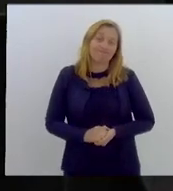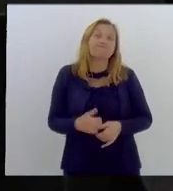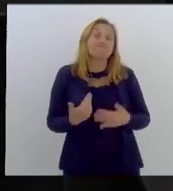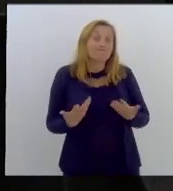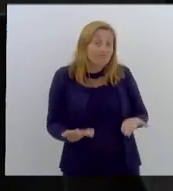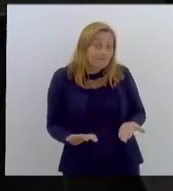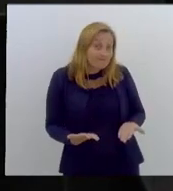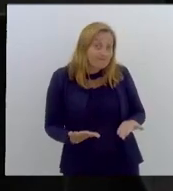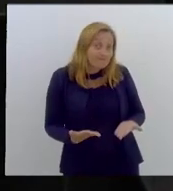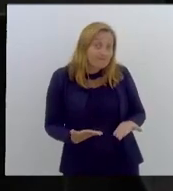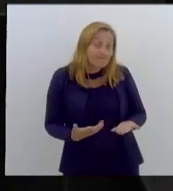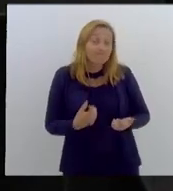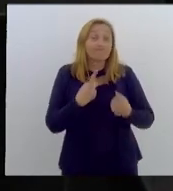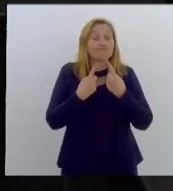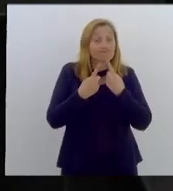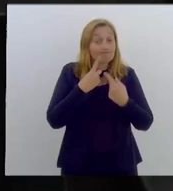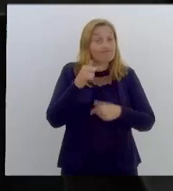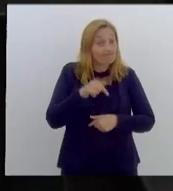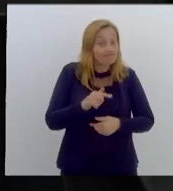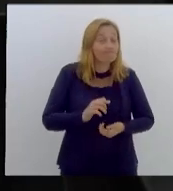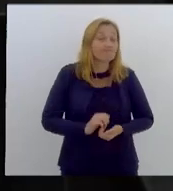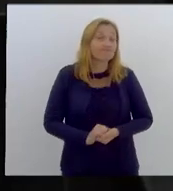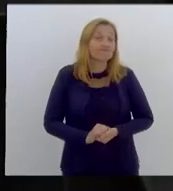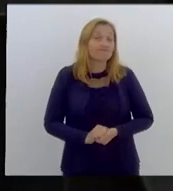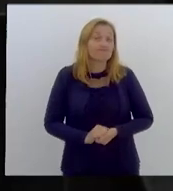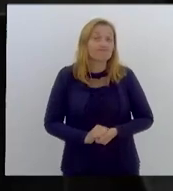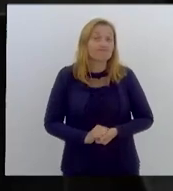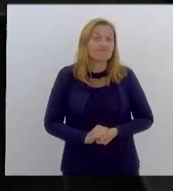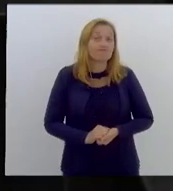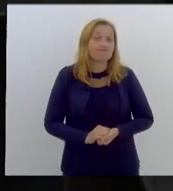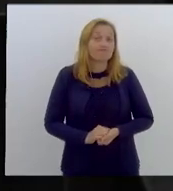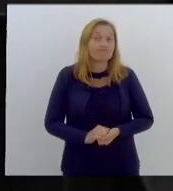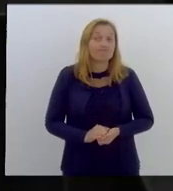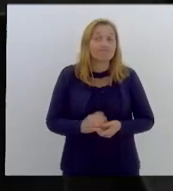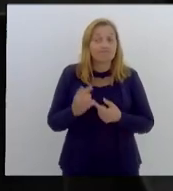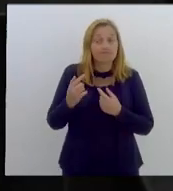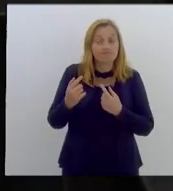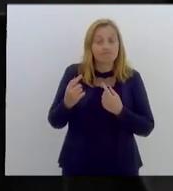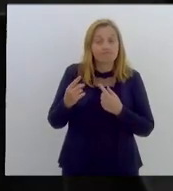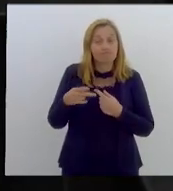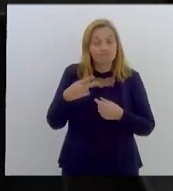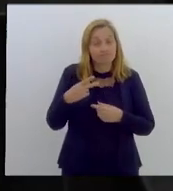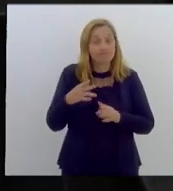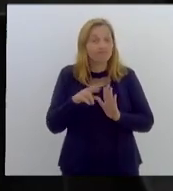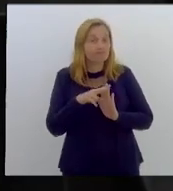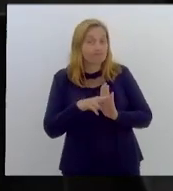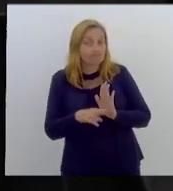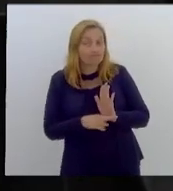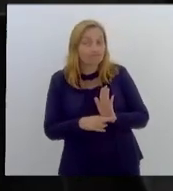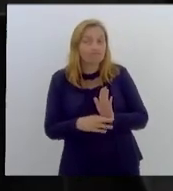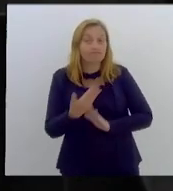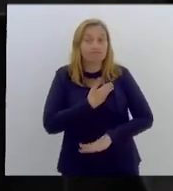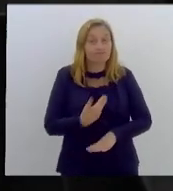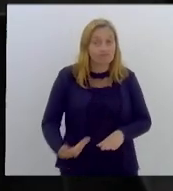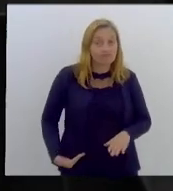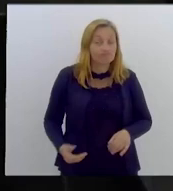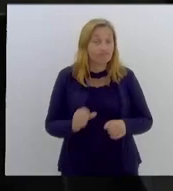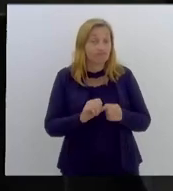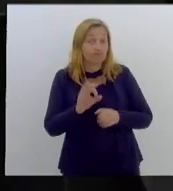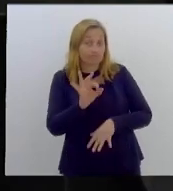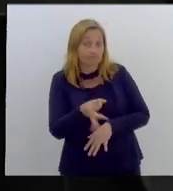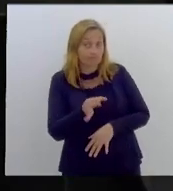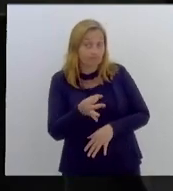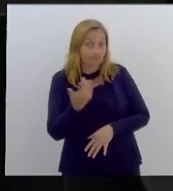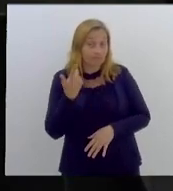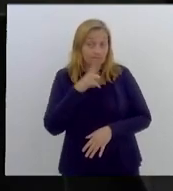Então, muito do que a gente discute aqui é questionando essas diretrizes, porque o que o governo vai fazer de fato, a gente